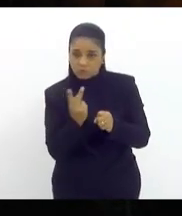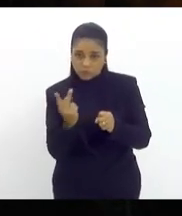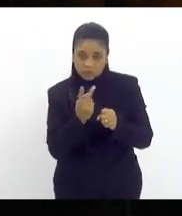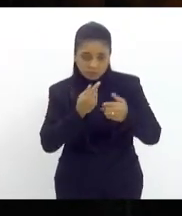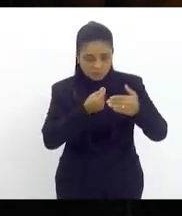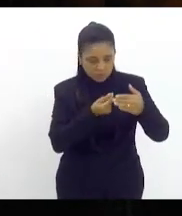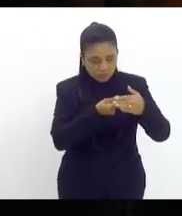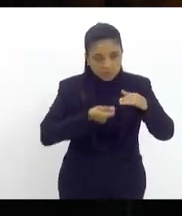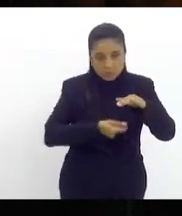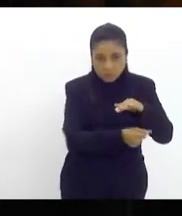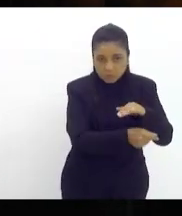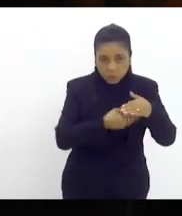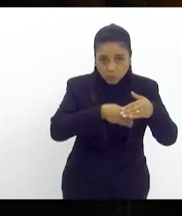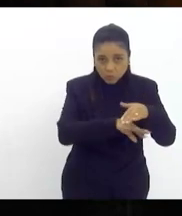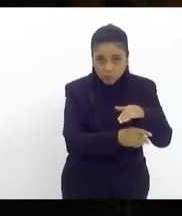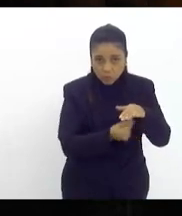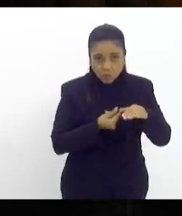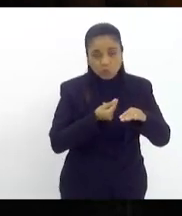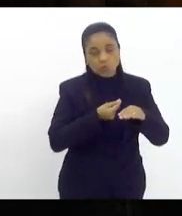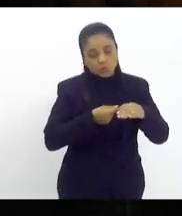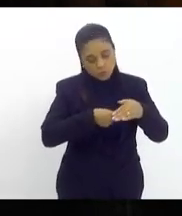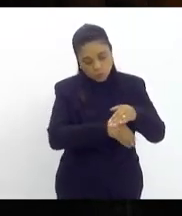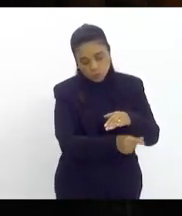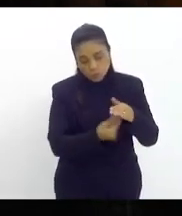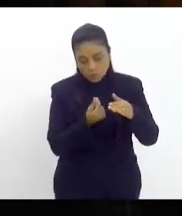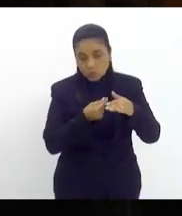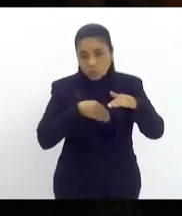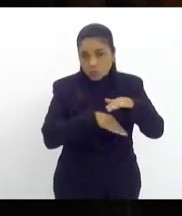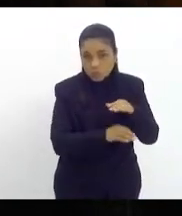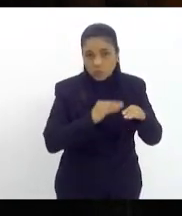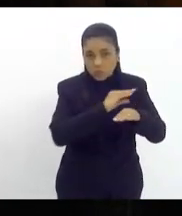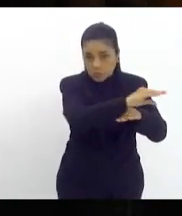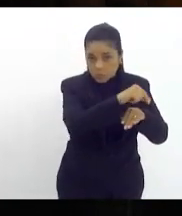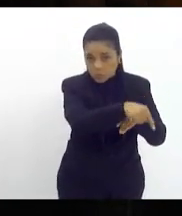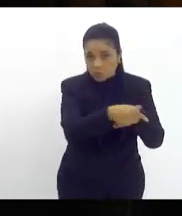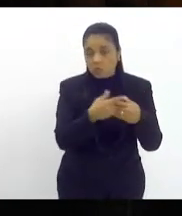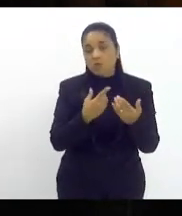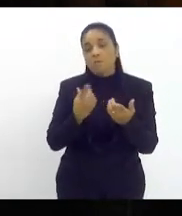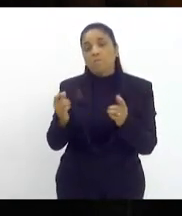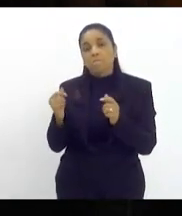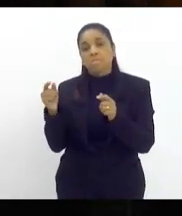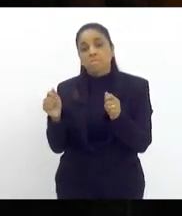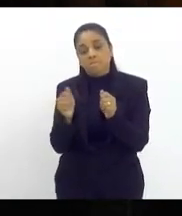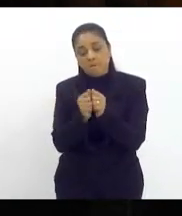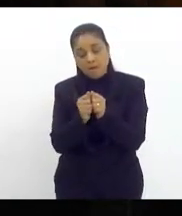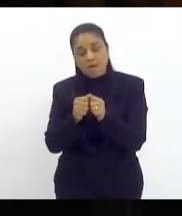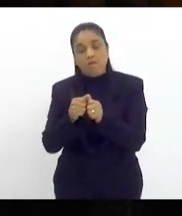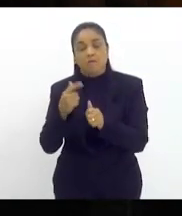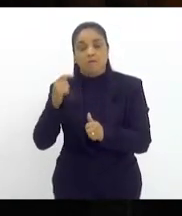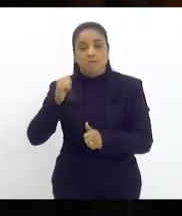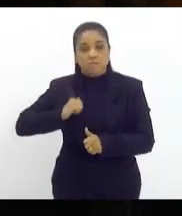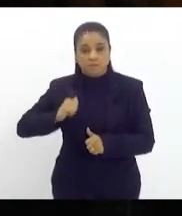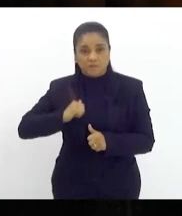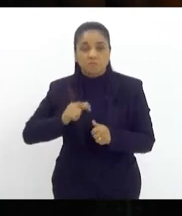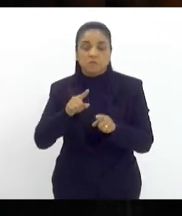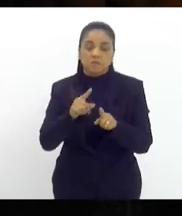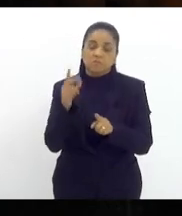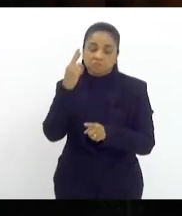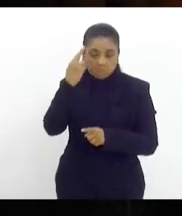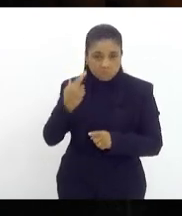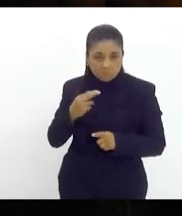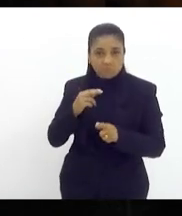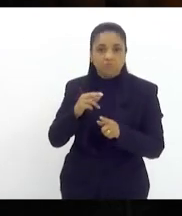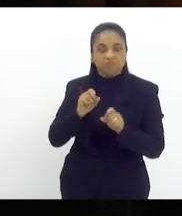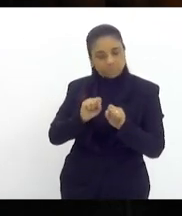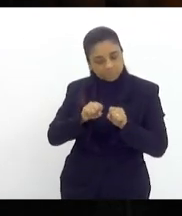consigo entender após o amadurecimento do Super RJ que veio no escopo da pandemia que foi prorrogado pelo esforço da companheira Renata Souza